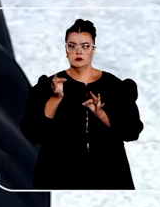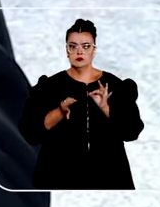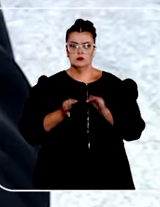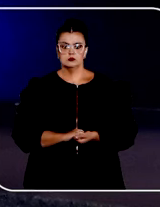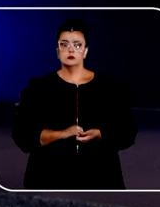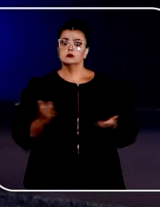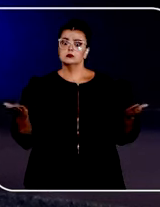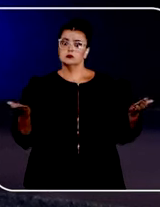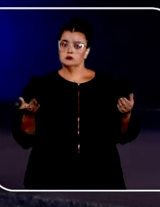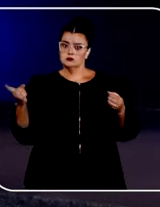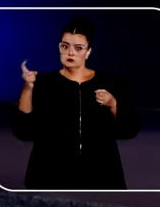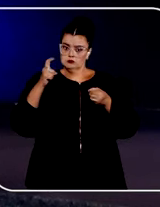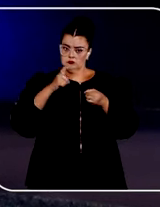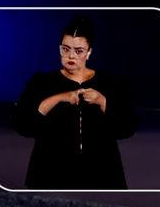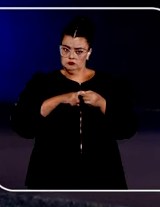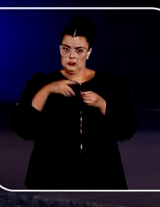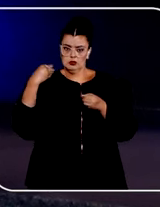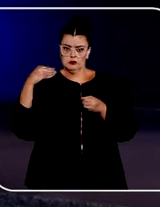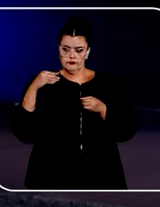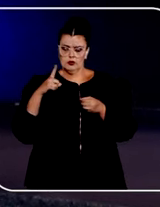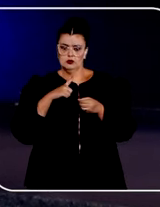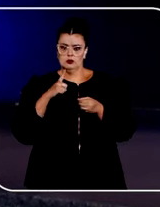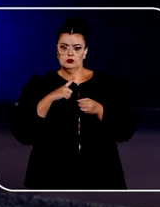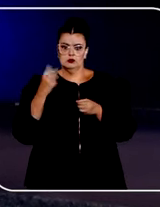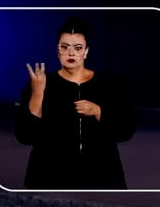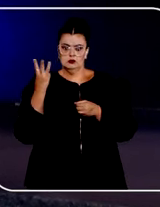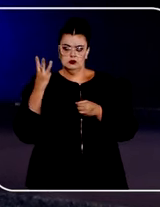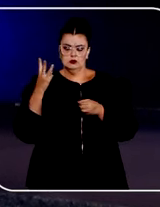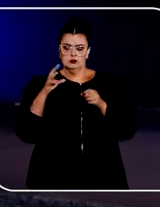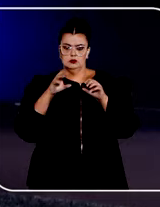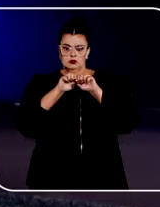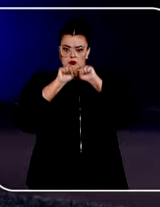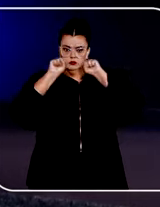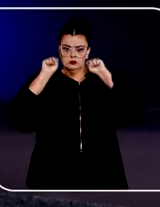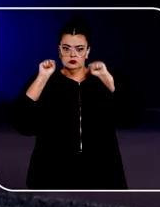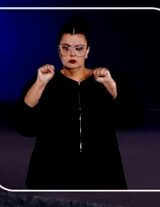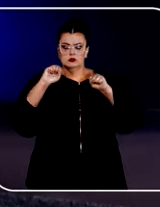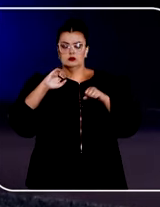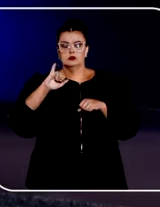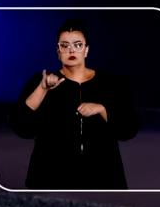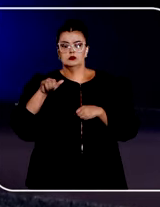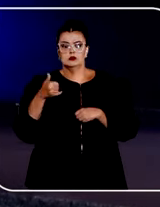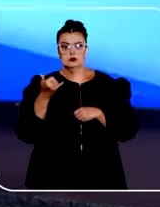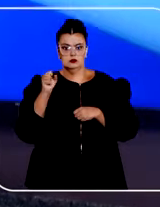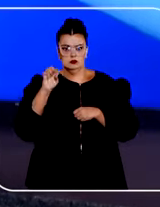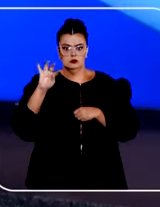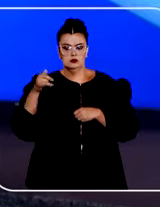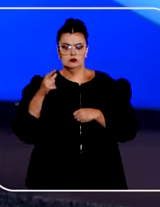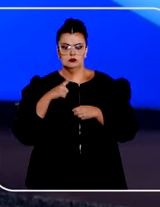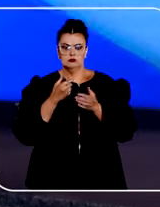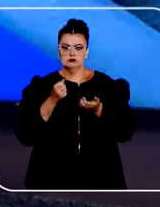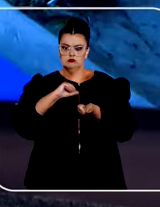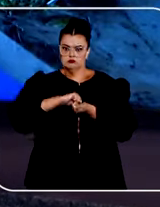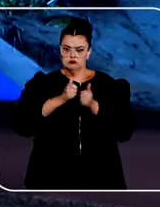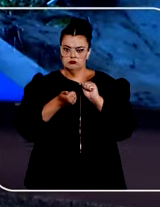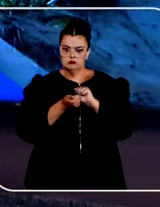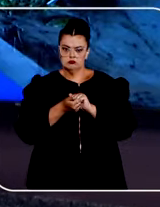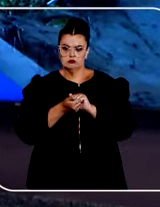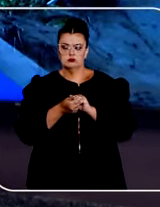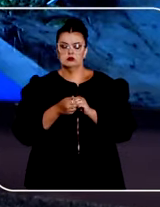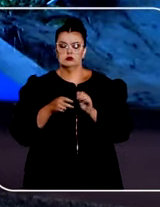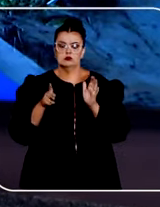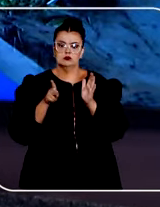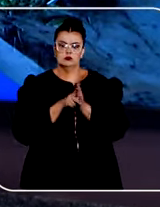judiciais e a gente volta com a decisão da terceira turma do Superior Tribunal de Justiça que ajustou a indenização por